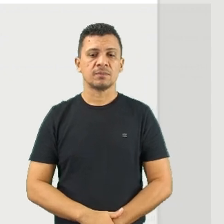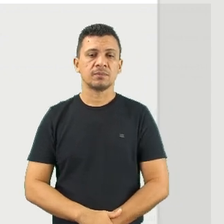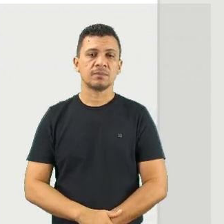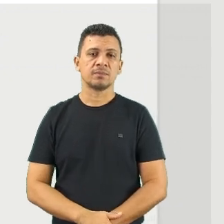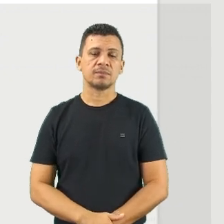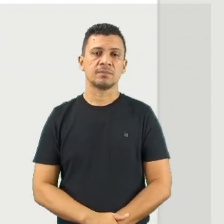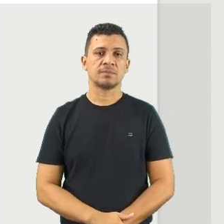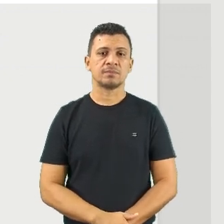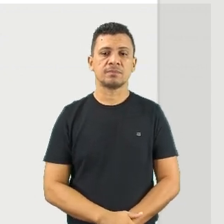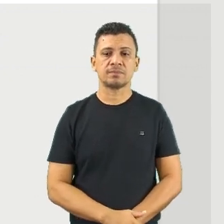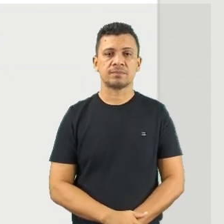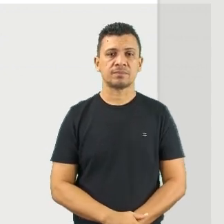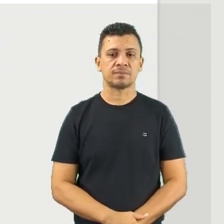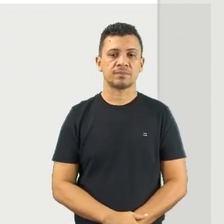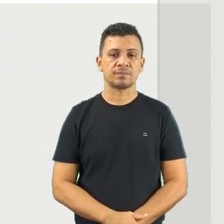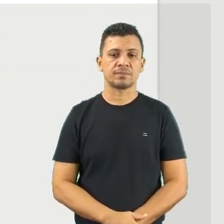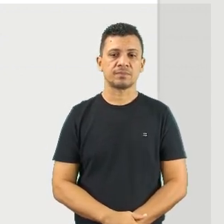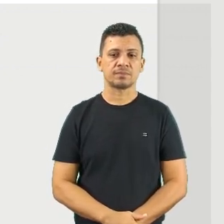Joule,